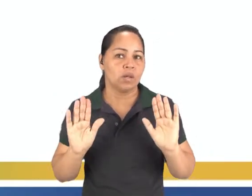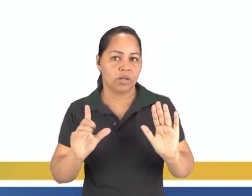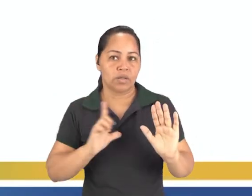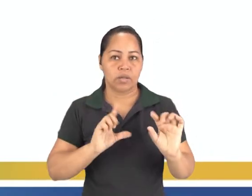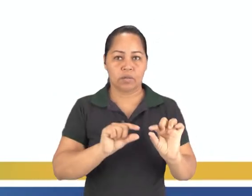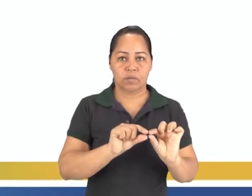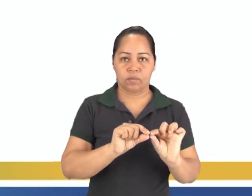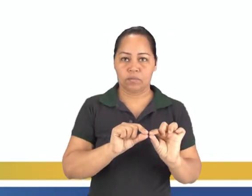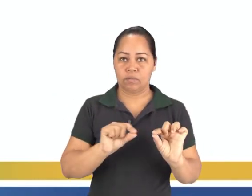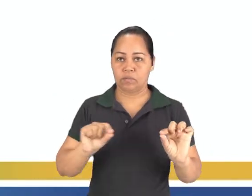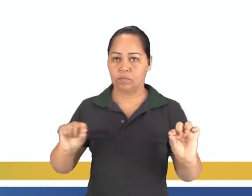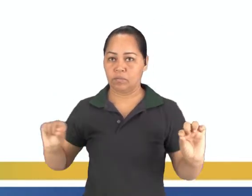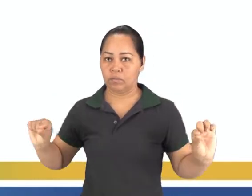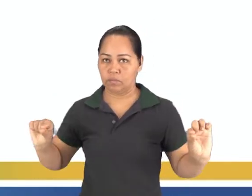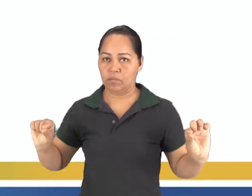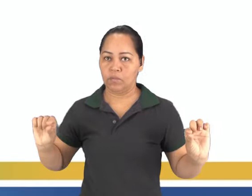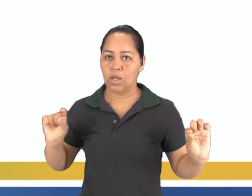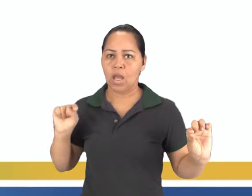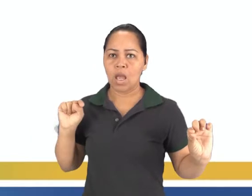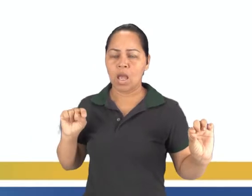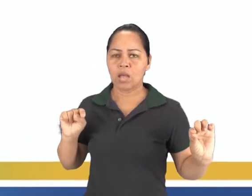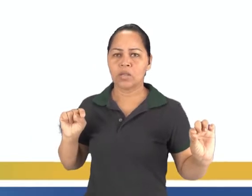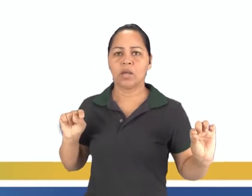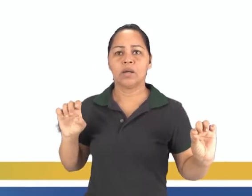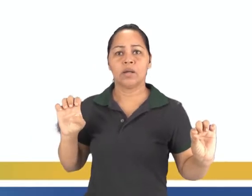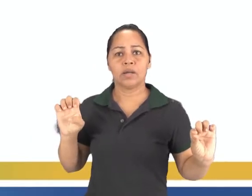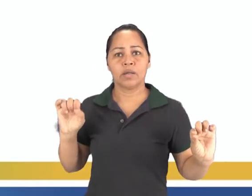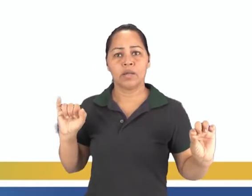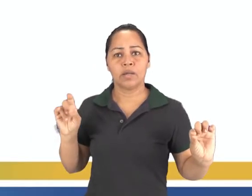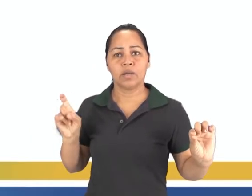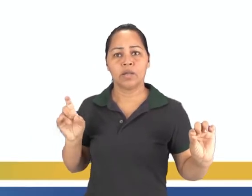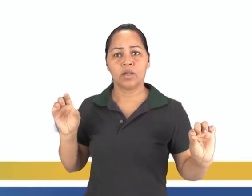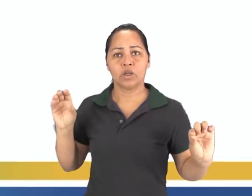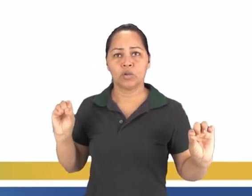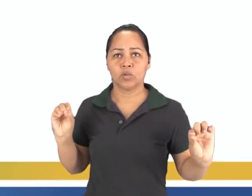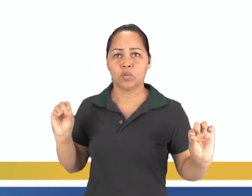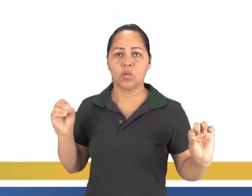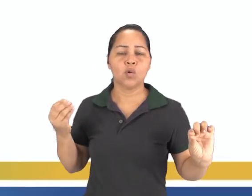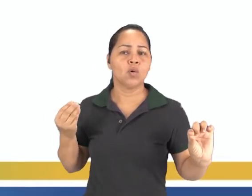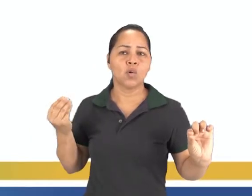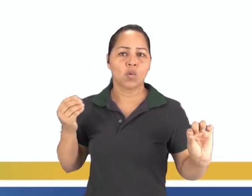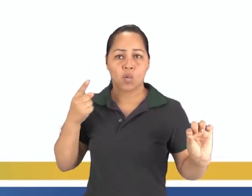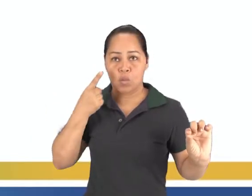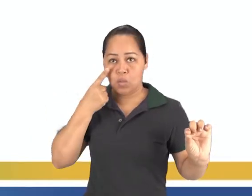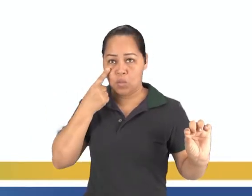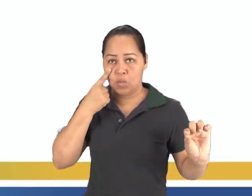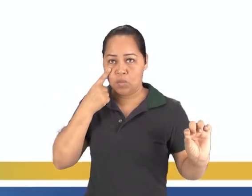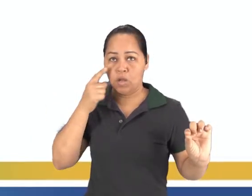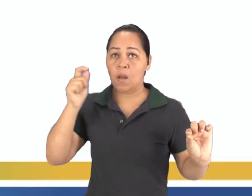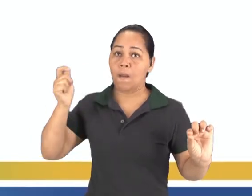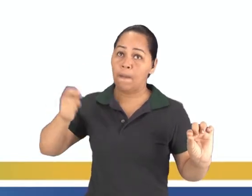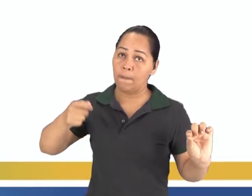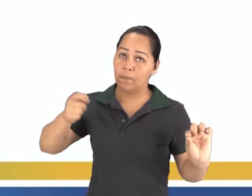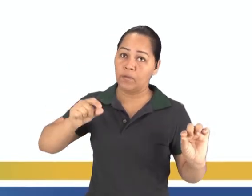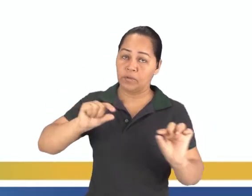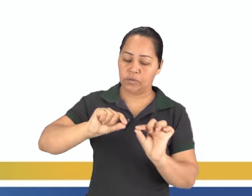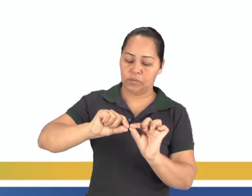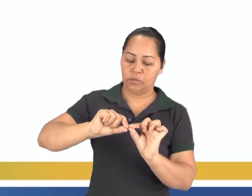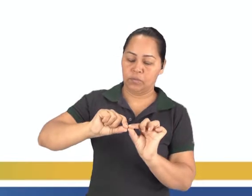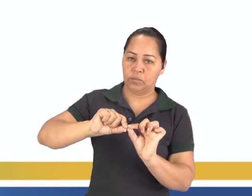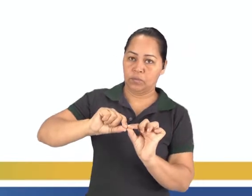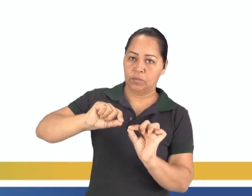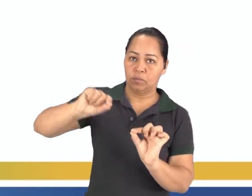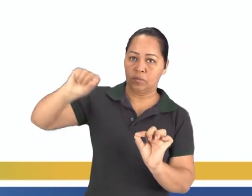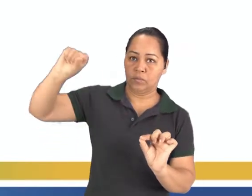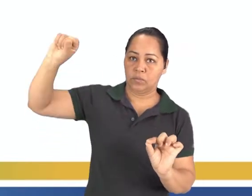chamada eixo. O ponto original e seu correspondente na reflexão tem a mesma distância em relação